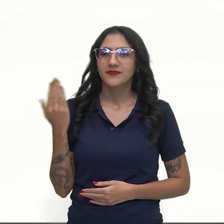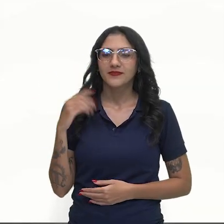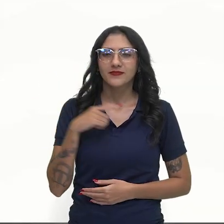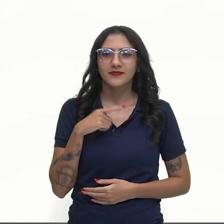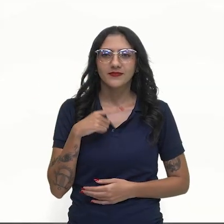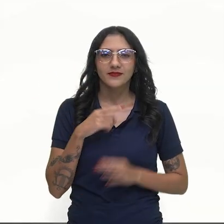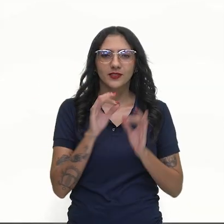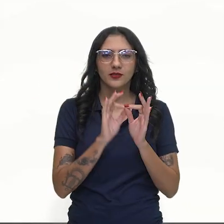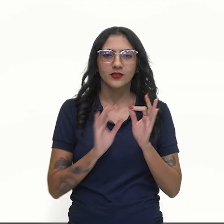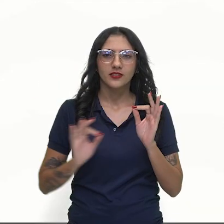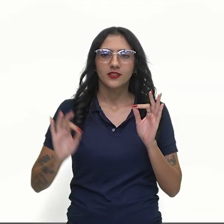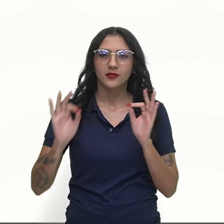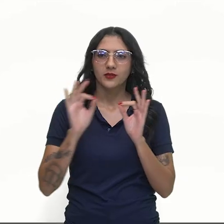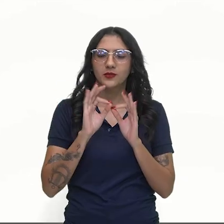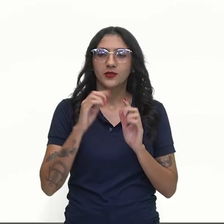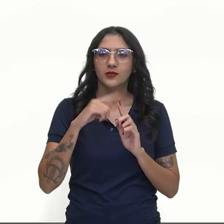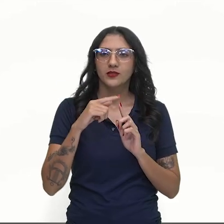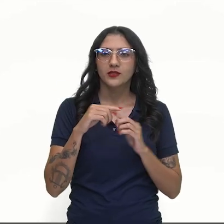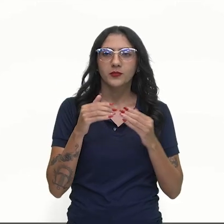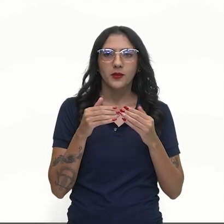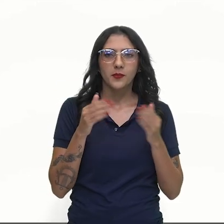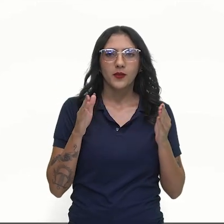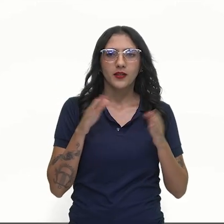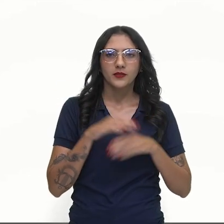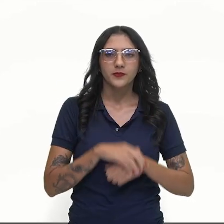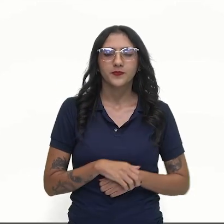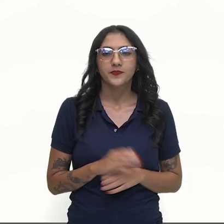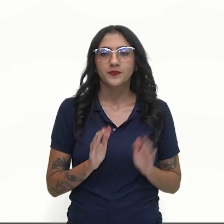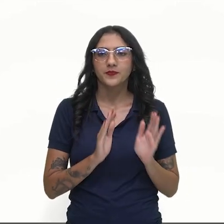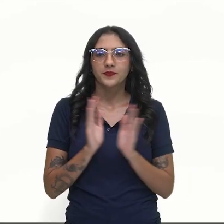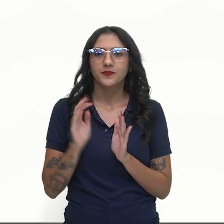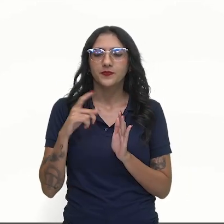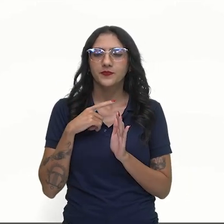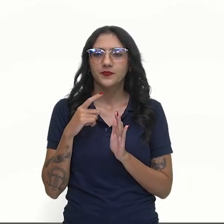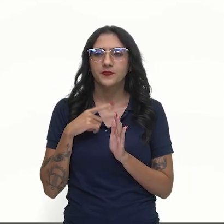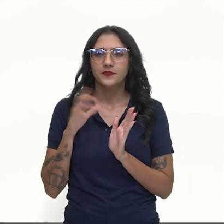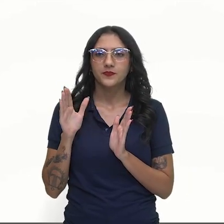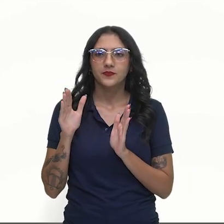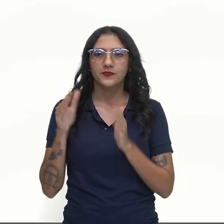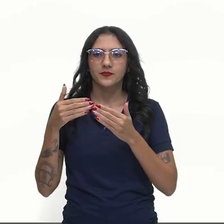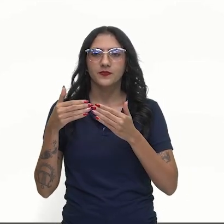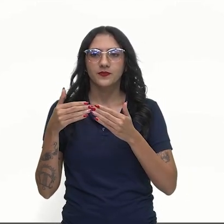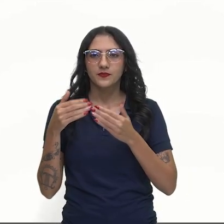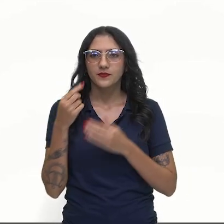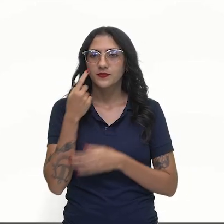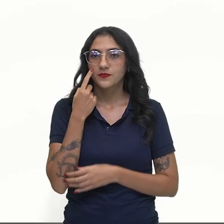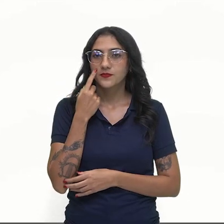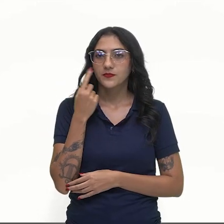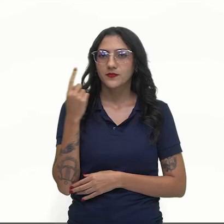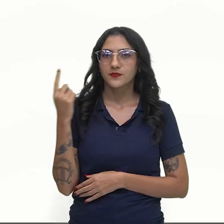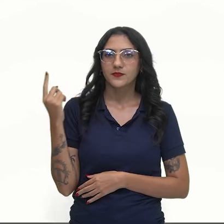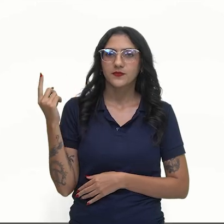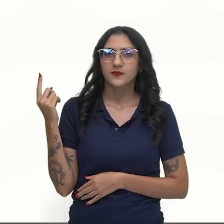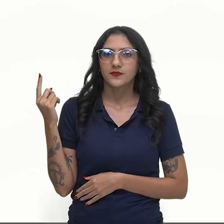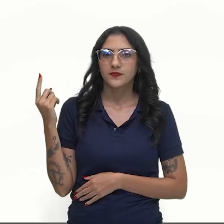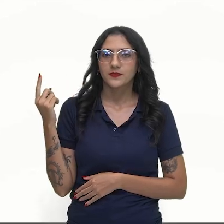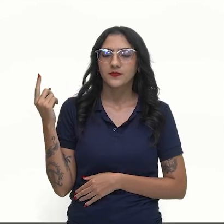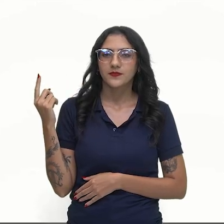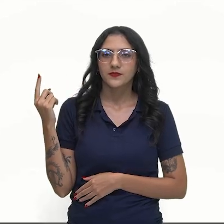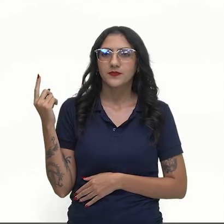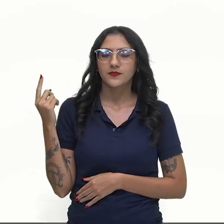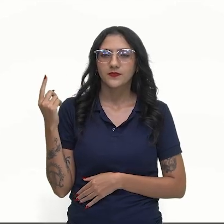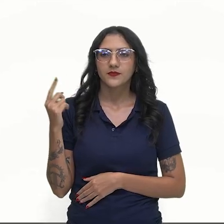caso, circuito aberto. Já o interruptor fechado, fechei aqui, ó. Você